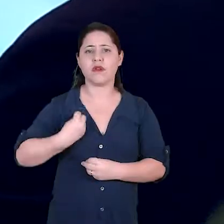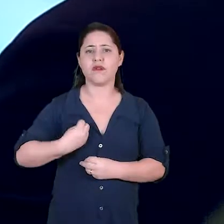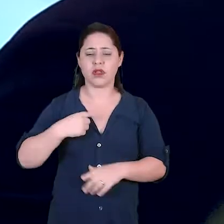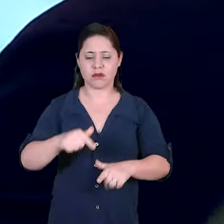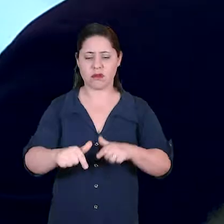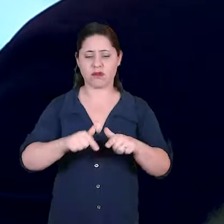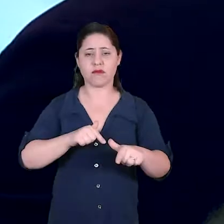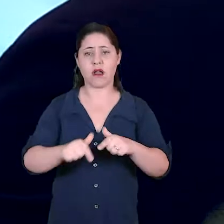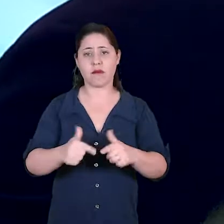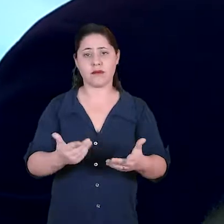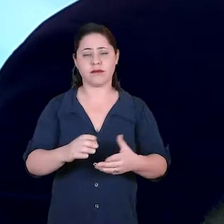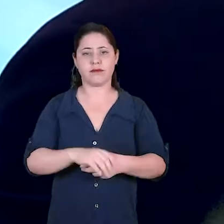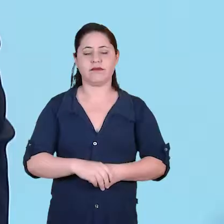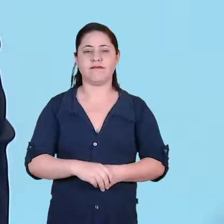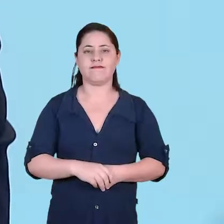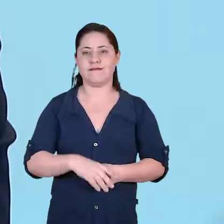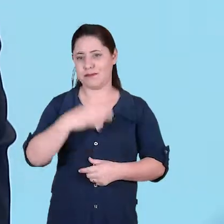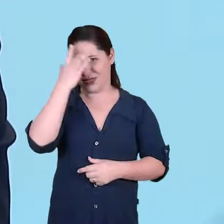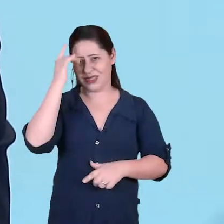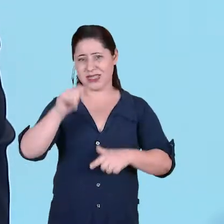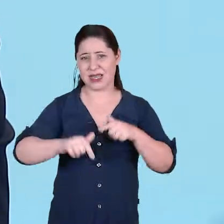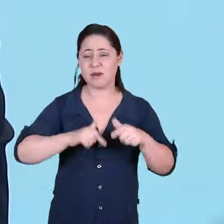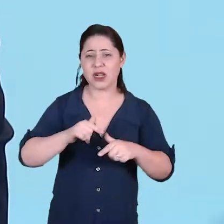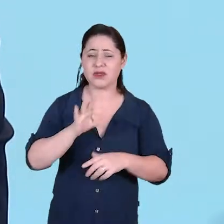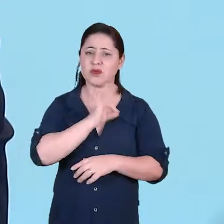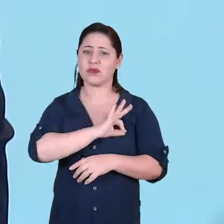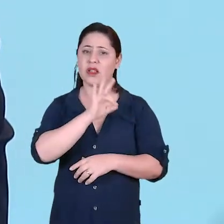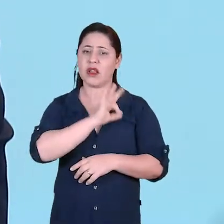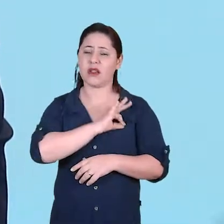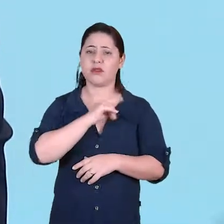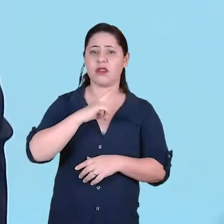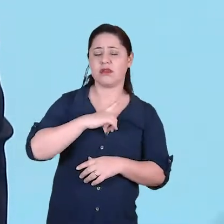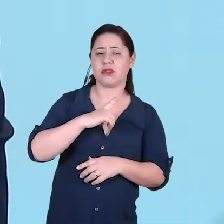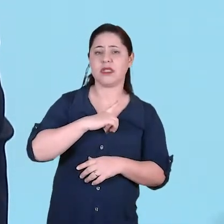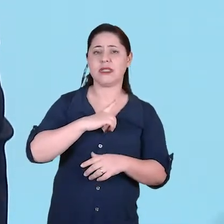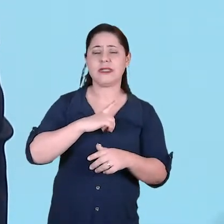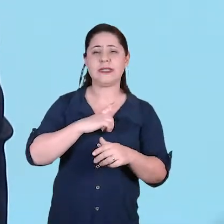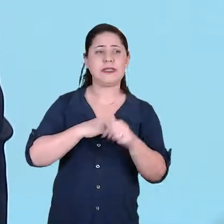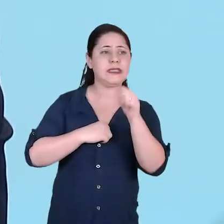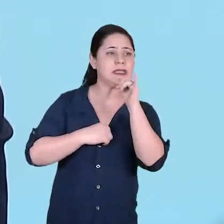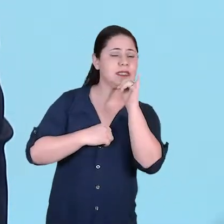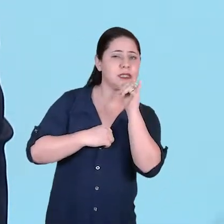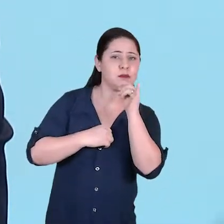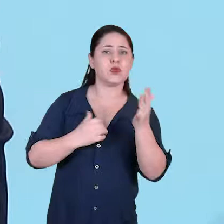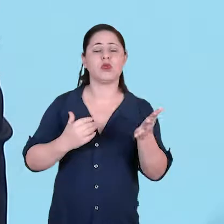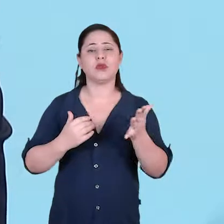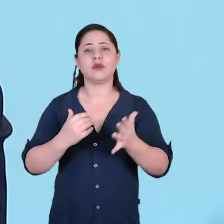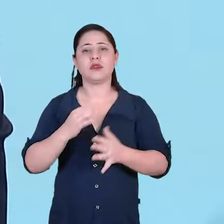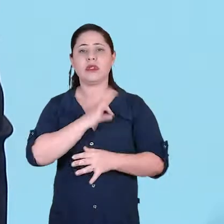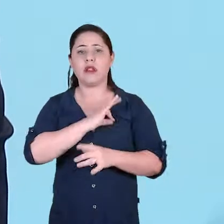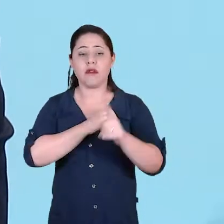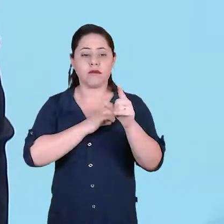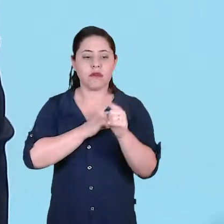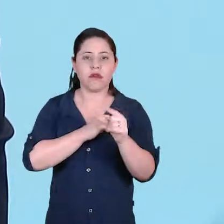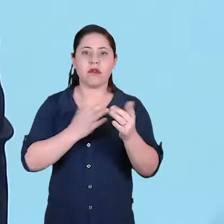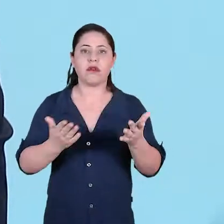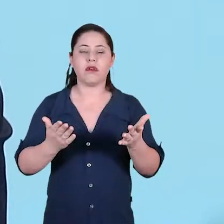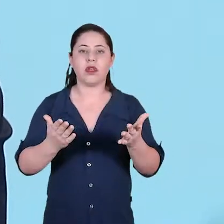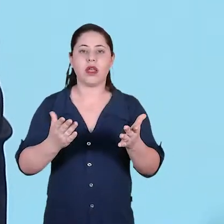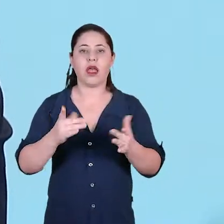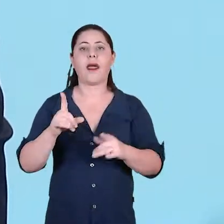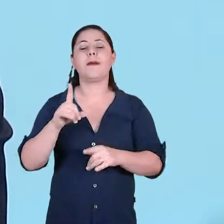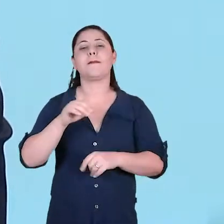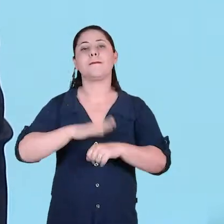dos trabalhadores, né? Os trabalhadores assalariados, aqueles que ganham os menores salários, eles de